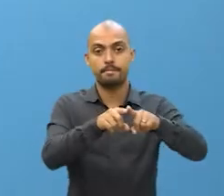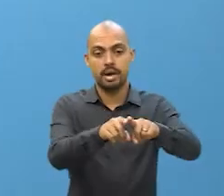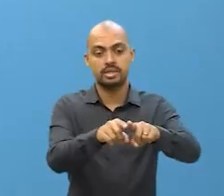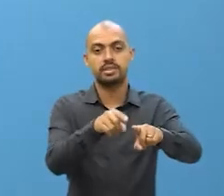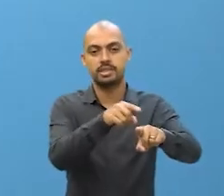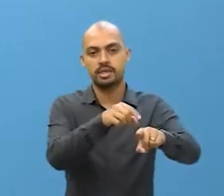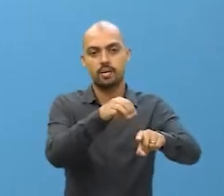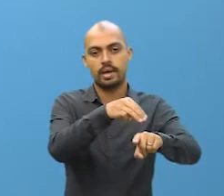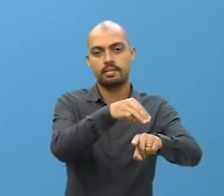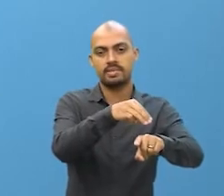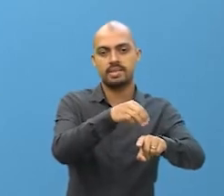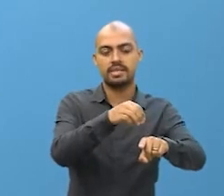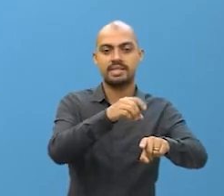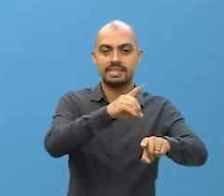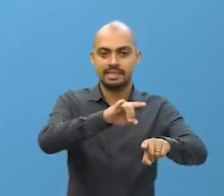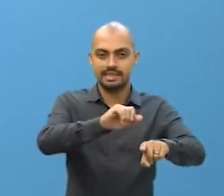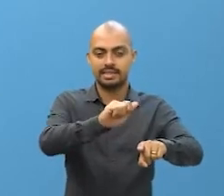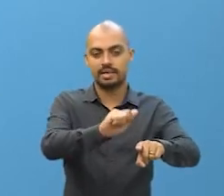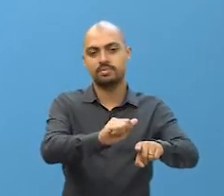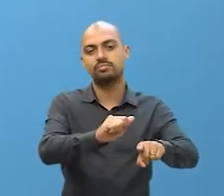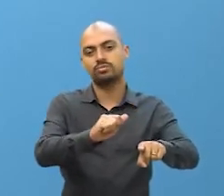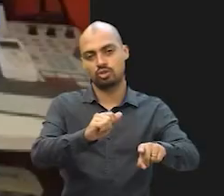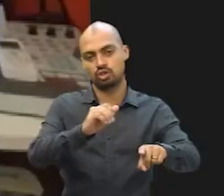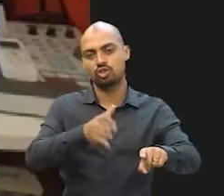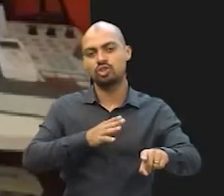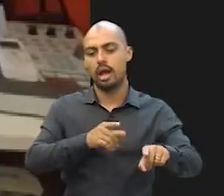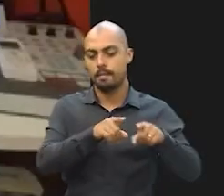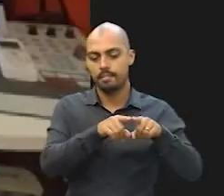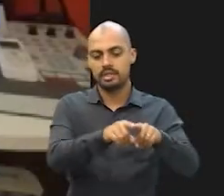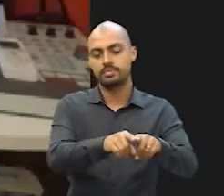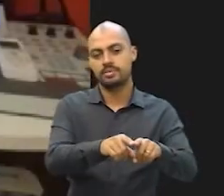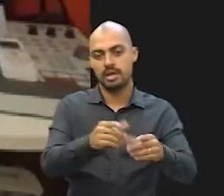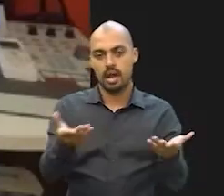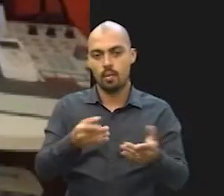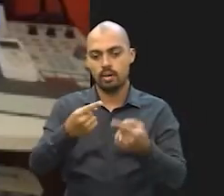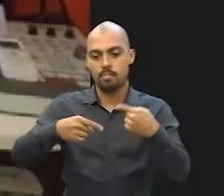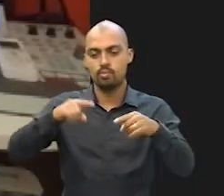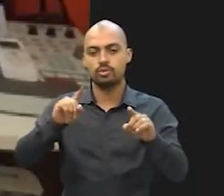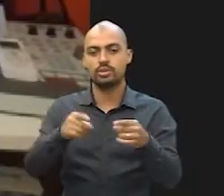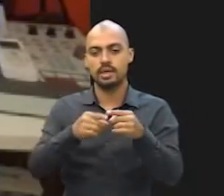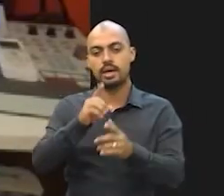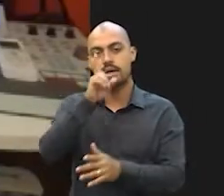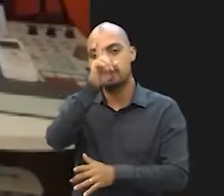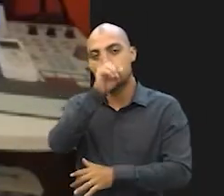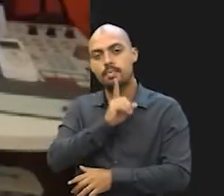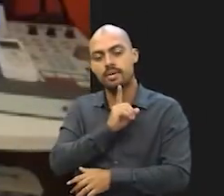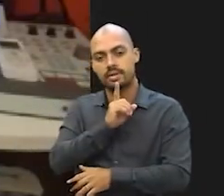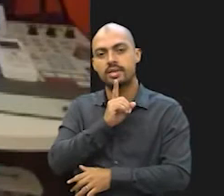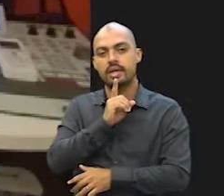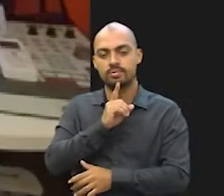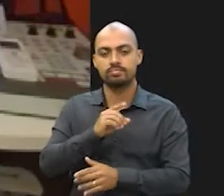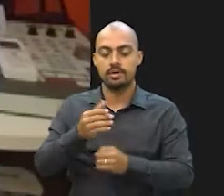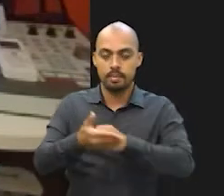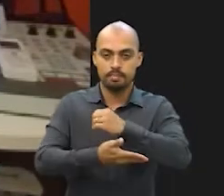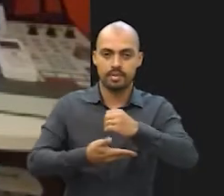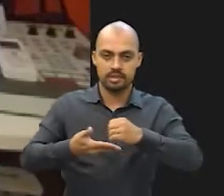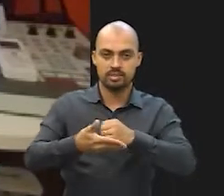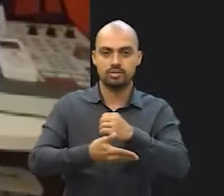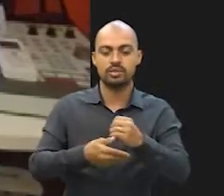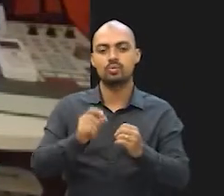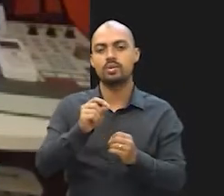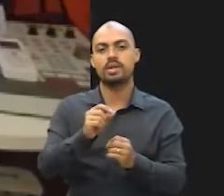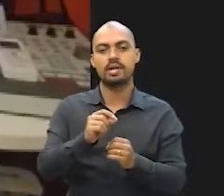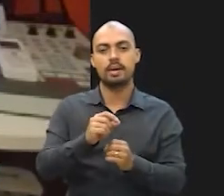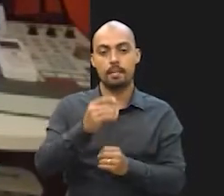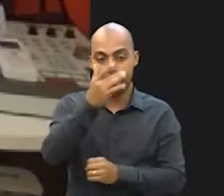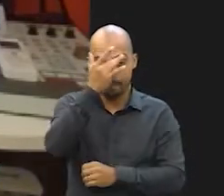Emicida há muito tempo. E eu pude desenvolver Amarelo com ele, que é baseado num sample do Belchior, né, cara? Na música Sujeito de